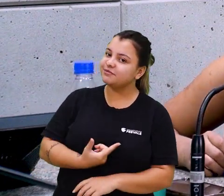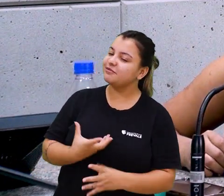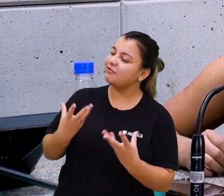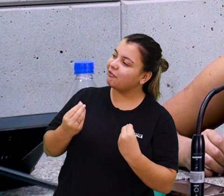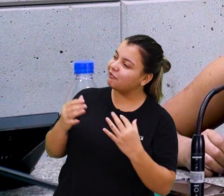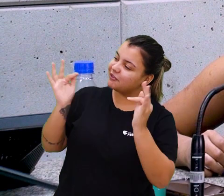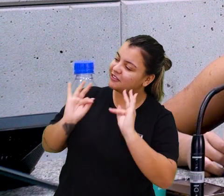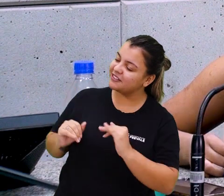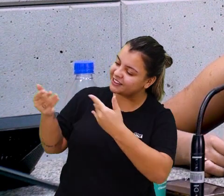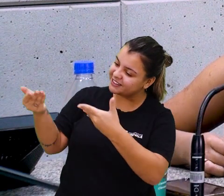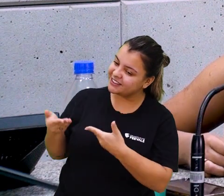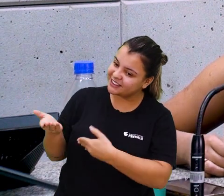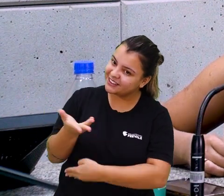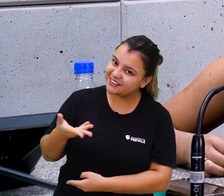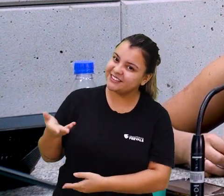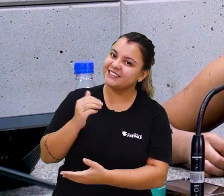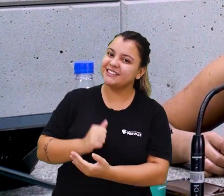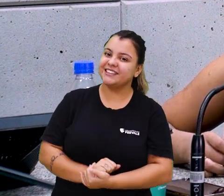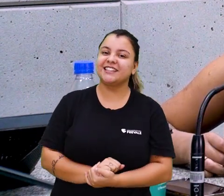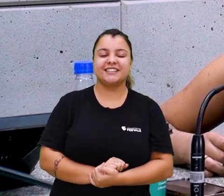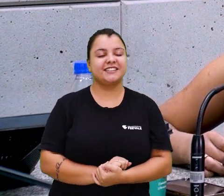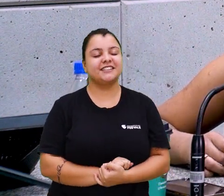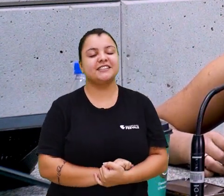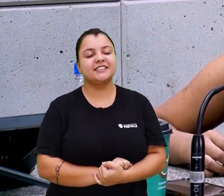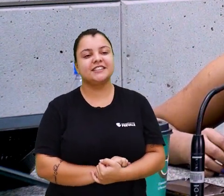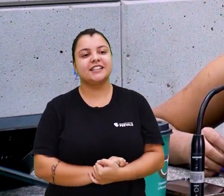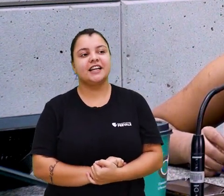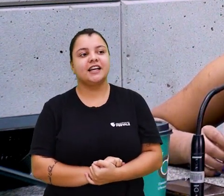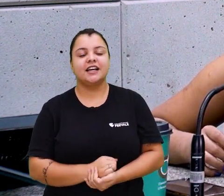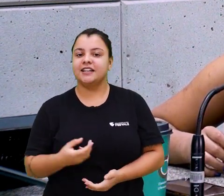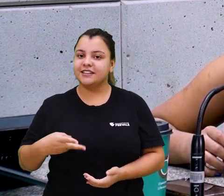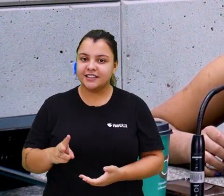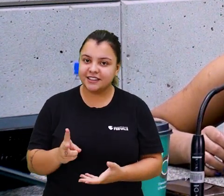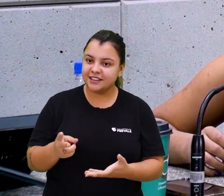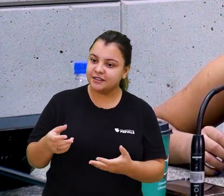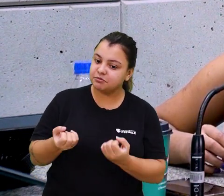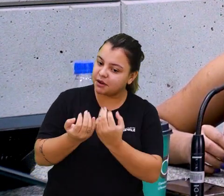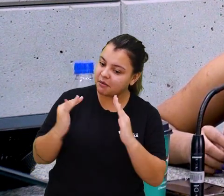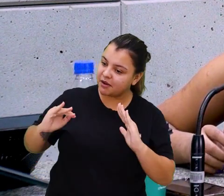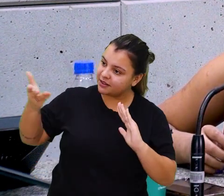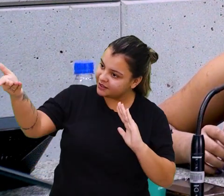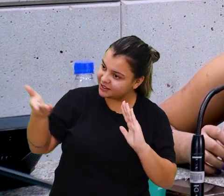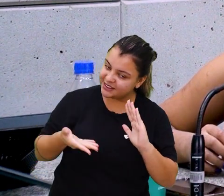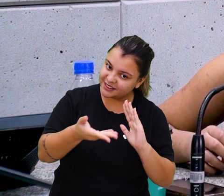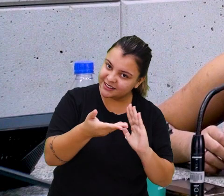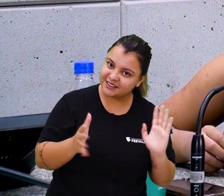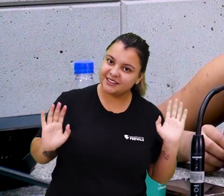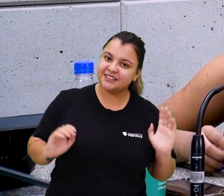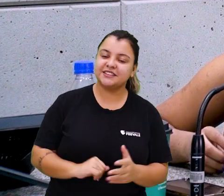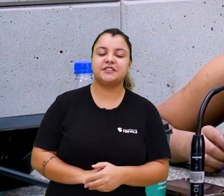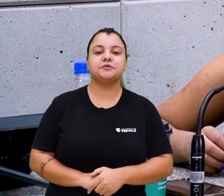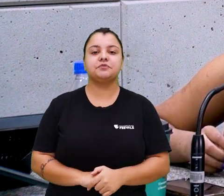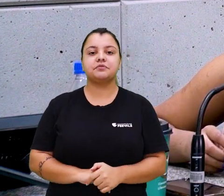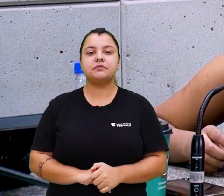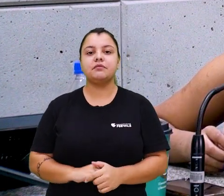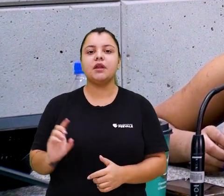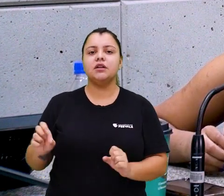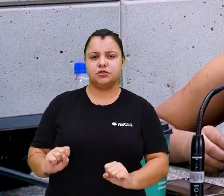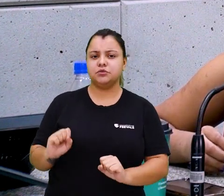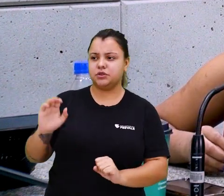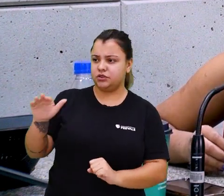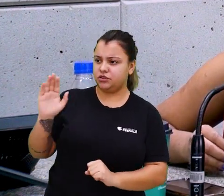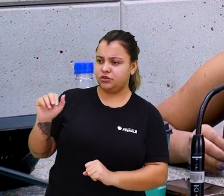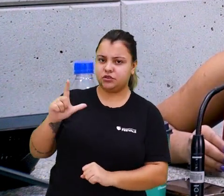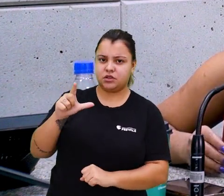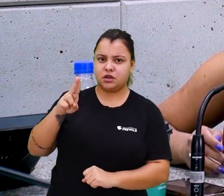de receber vocês aqui tá isso estamos sempre né com as portas abertas a isso aí a gente podia chamar aana